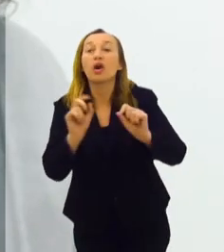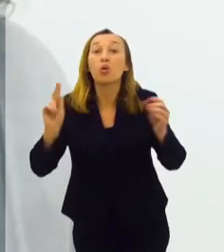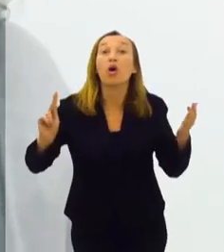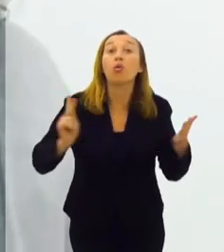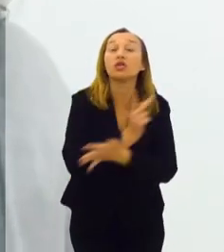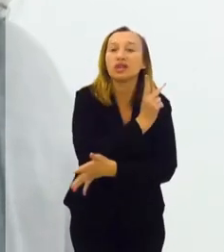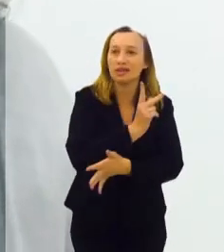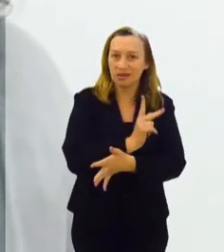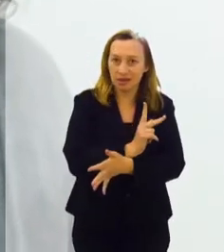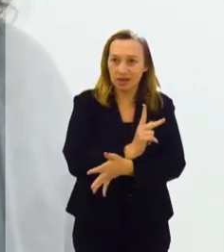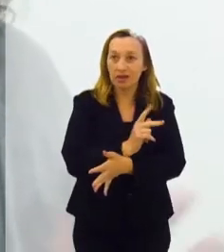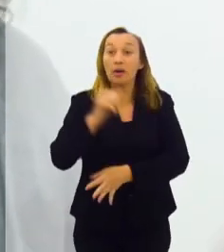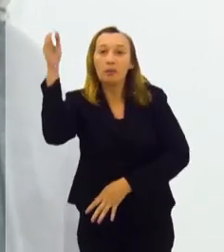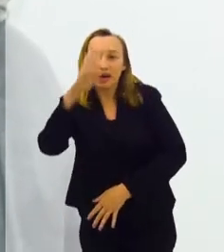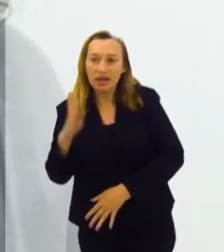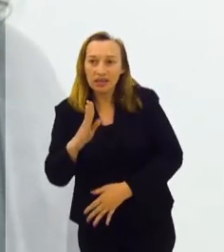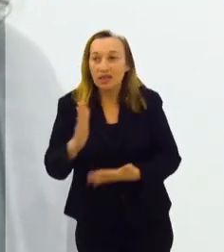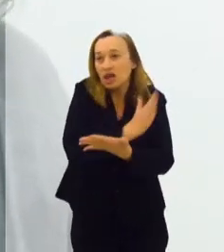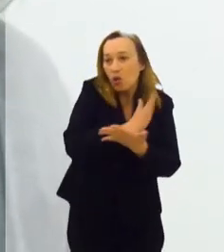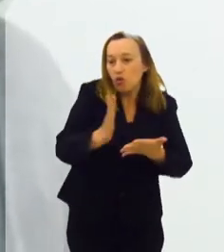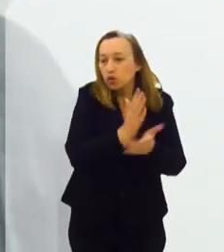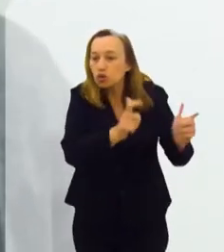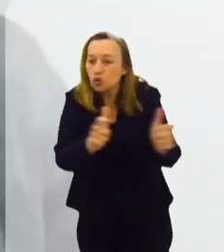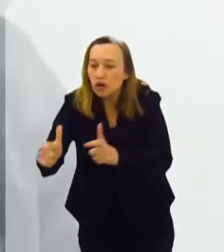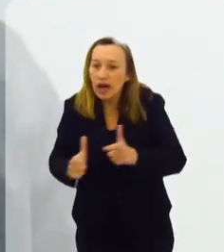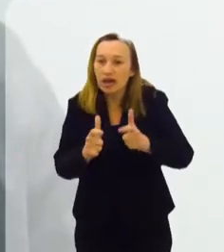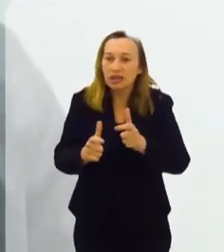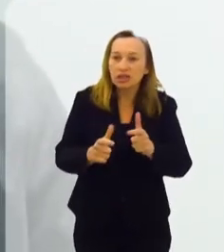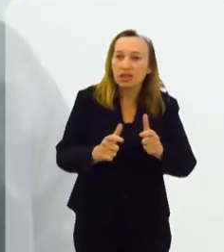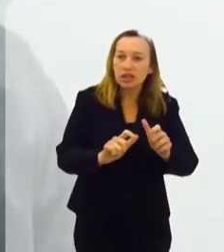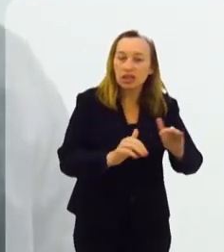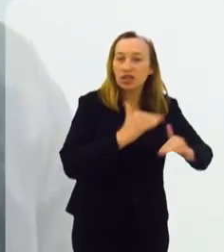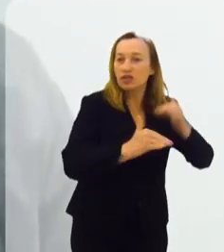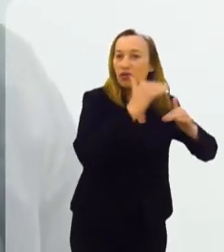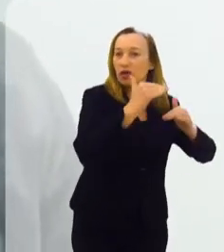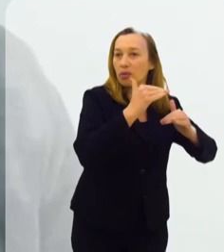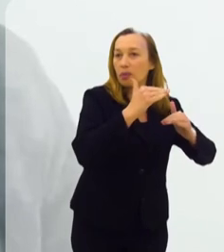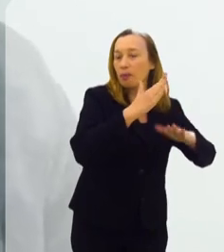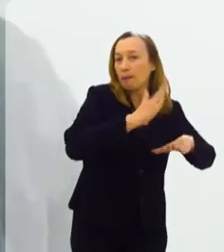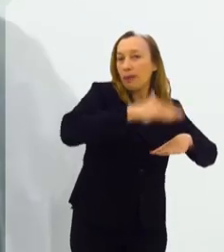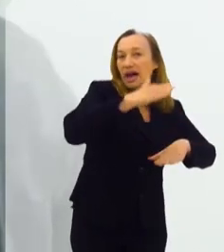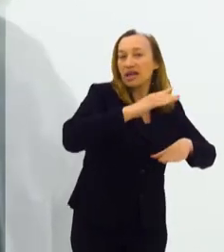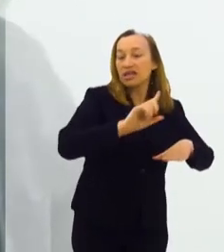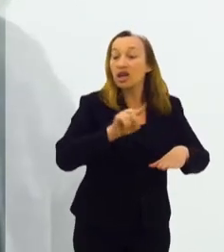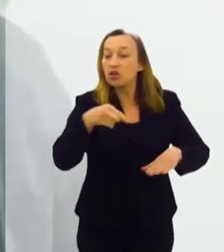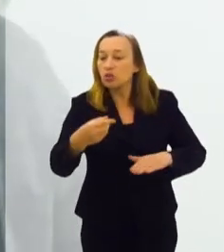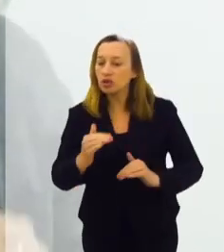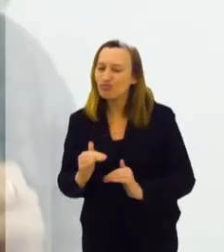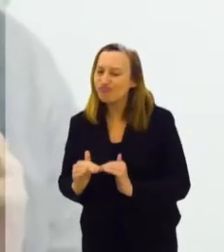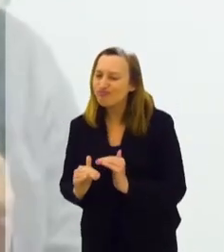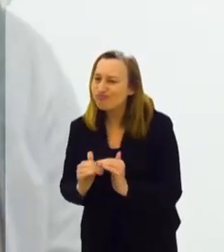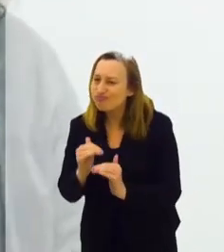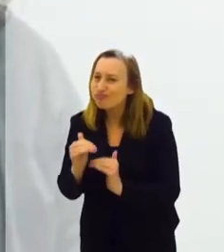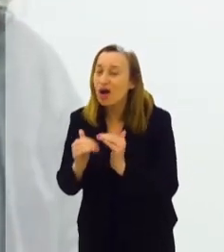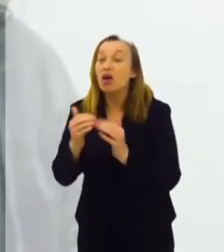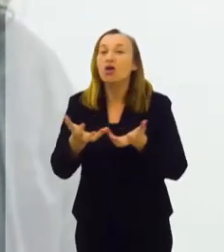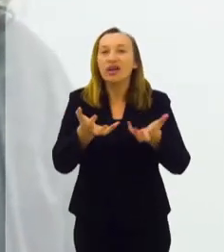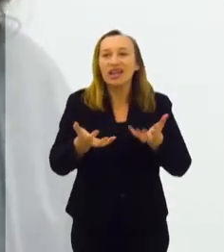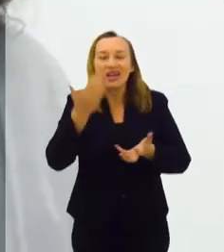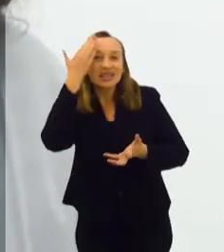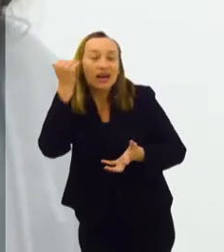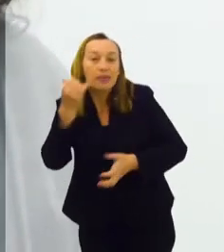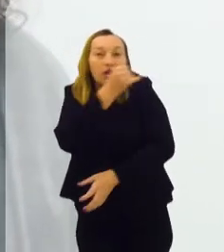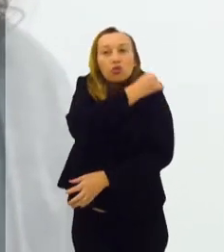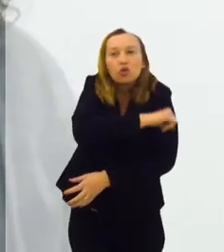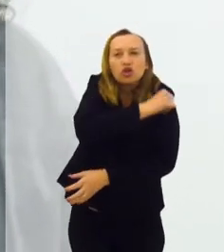o que aconteceu em todo o Brasil, em algumas regiões que cresceram mais, outras se desenvolveram mais lentamente. Eu queria saber, assim, do